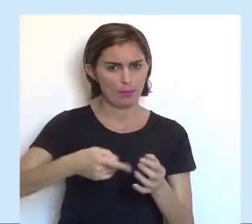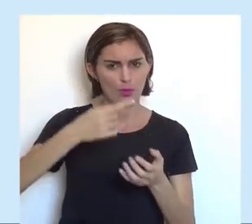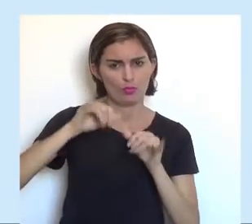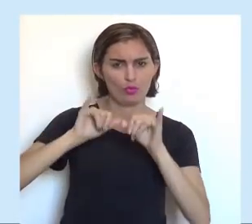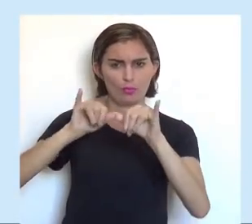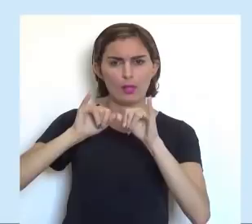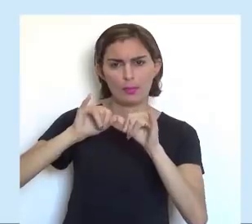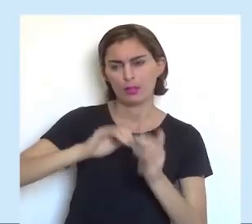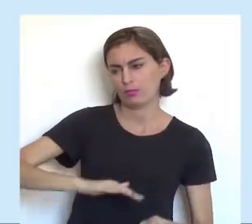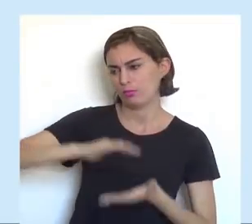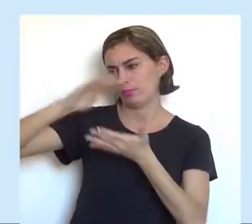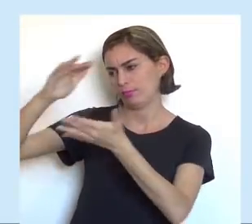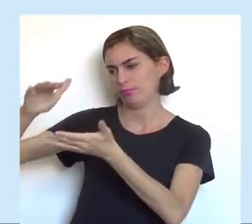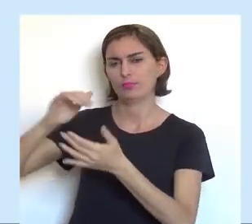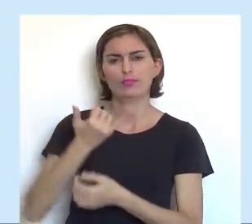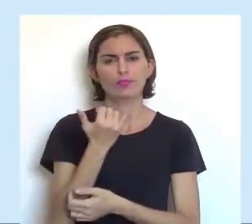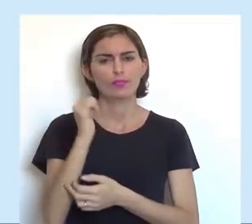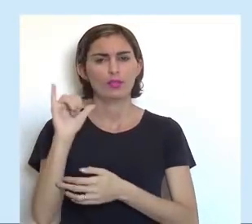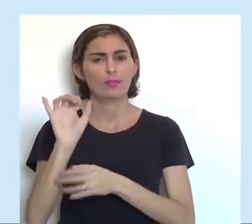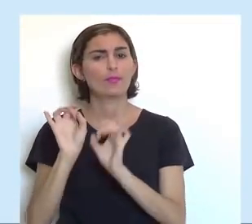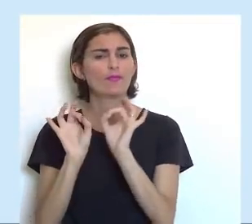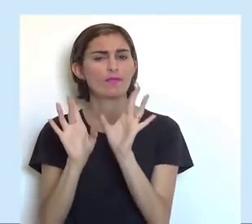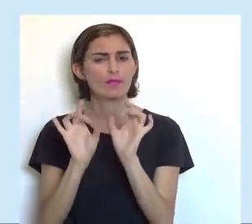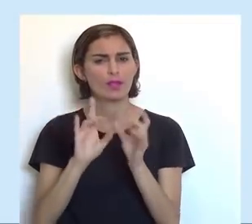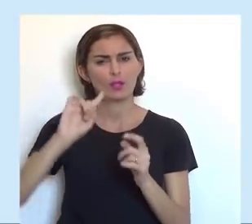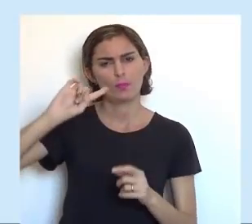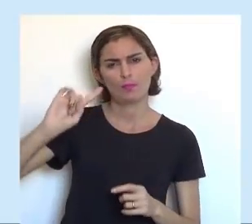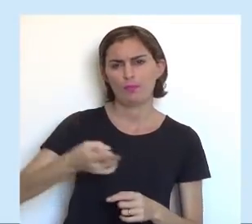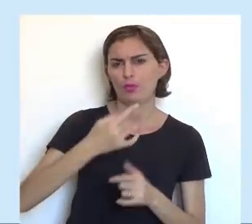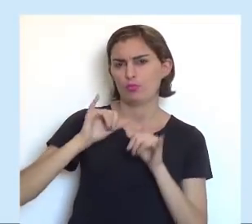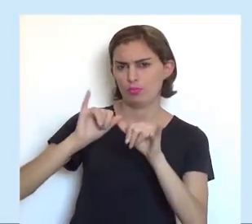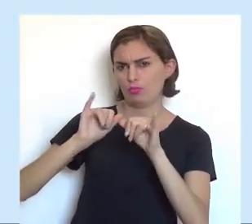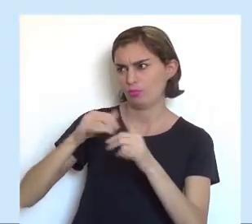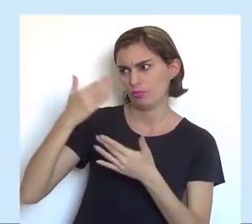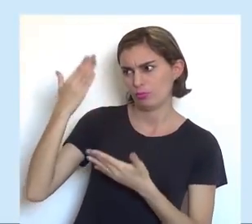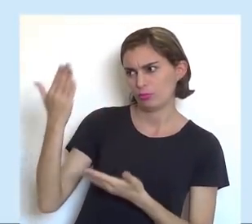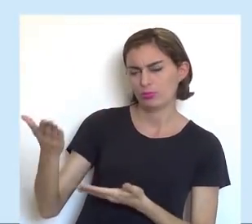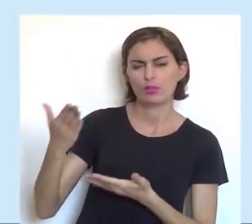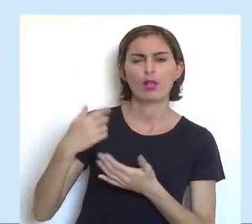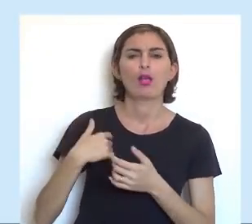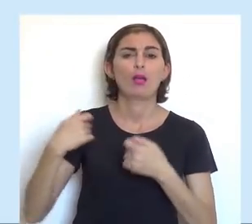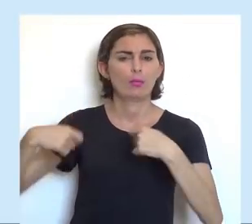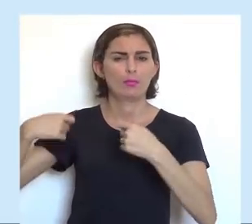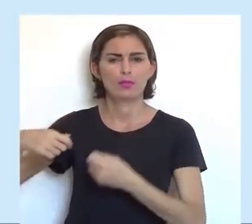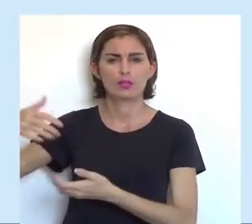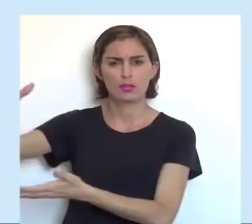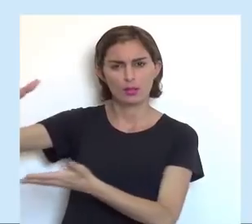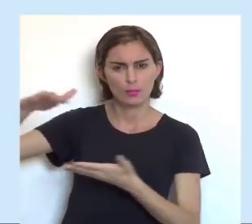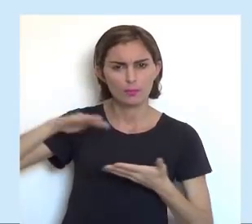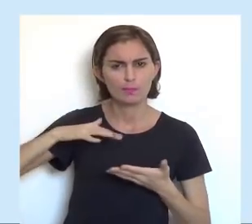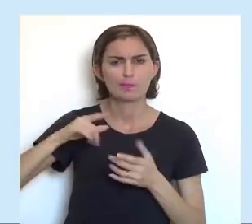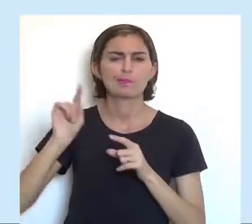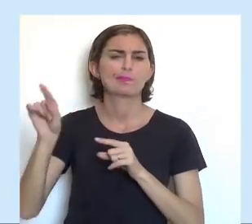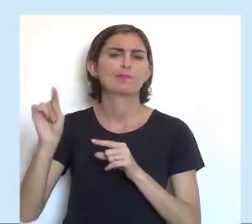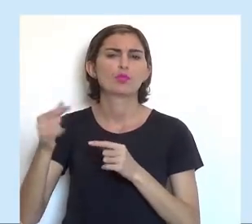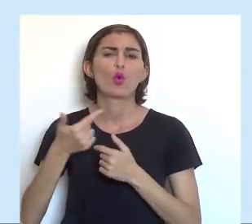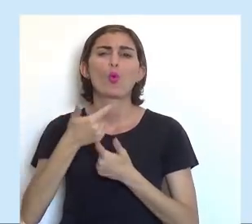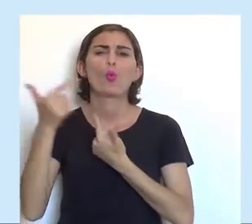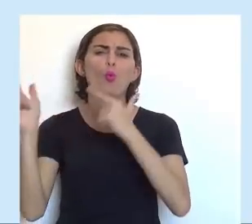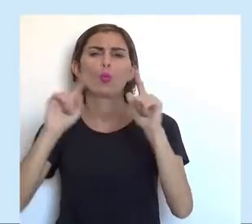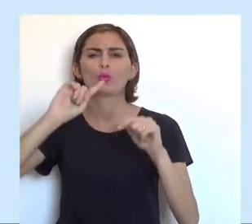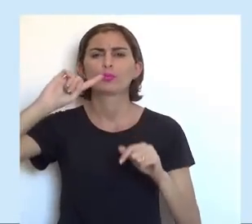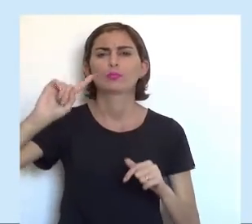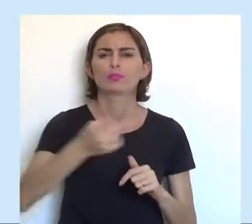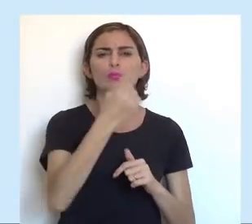para um supermercado Y, quando ele vende esses 1000 pneus para o supermercado Y, ele tem que destinar